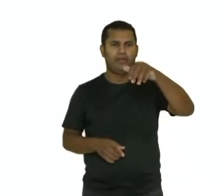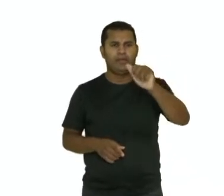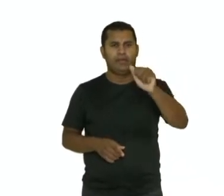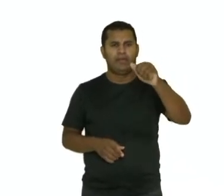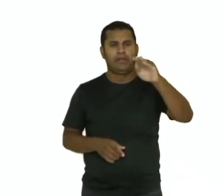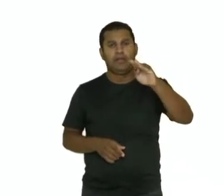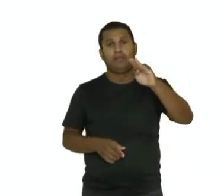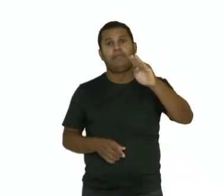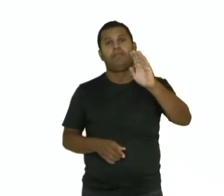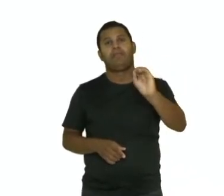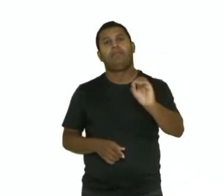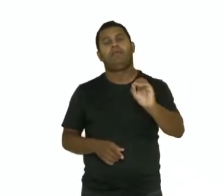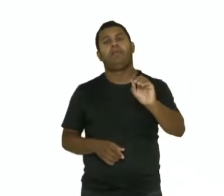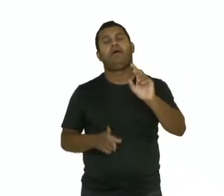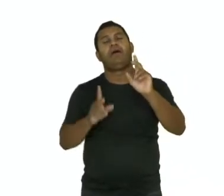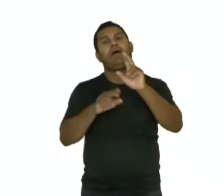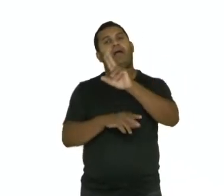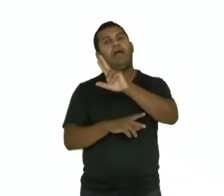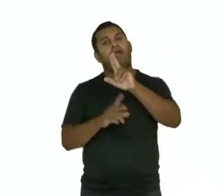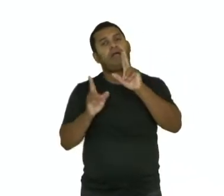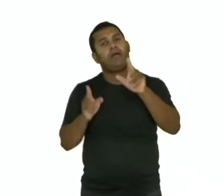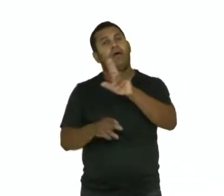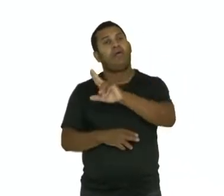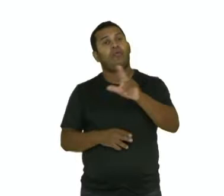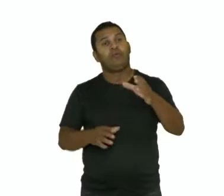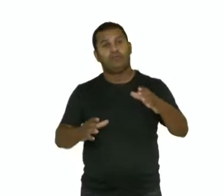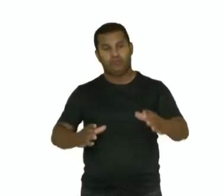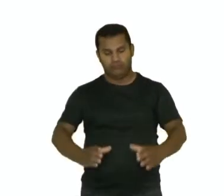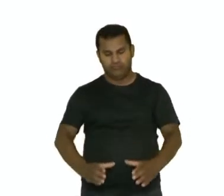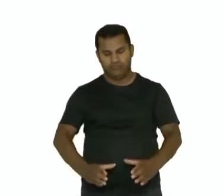vem especificamente da influência